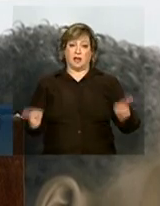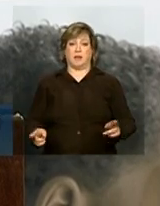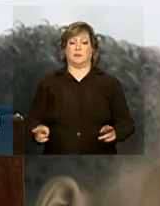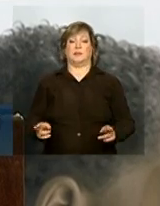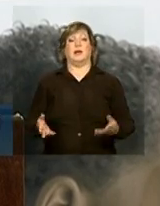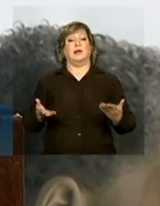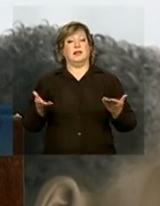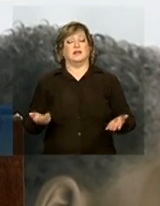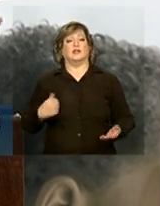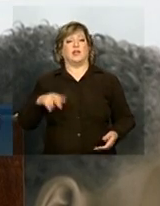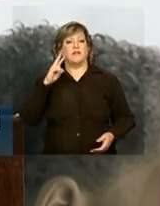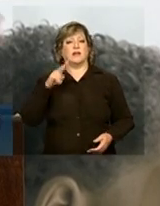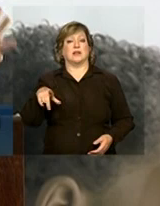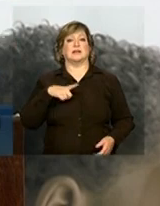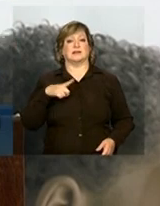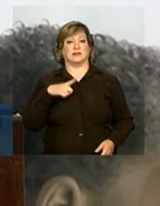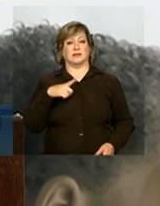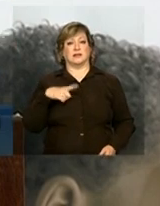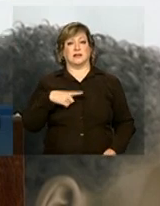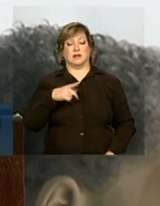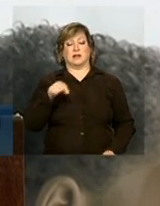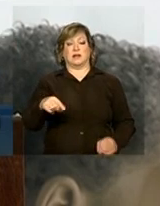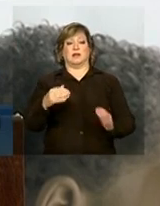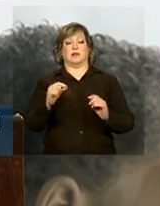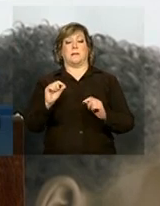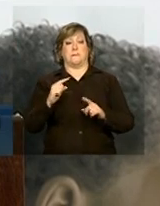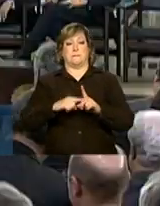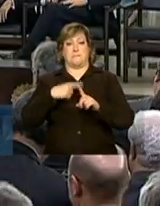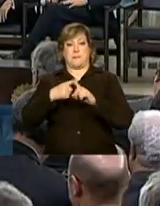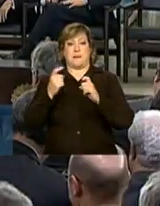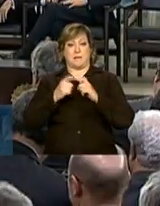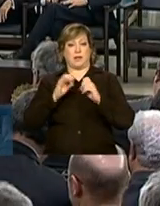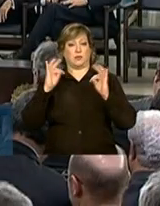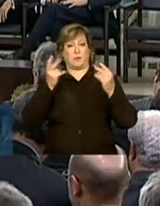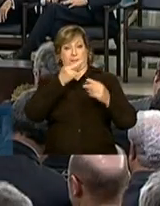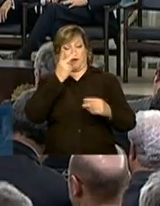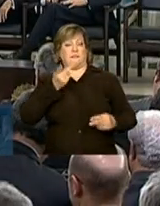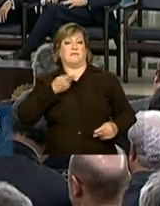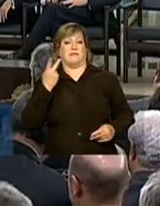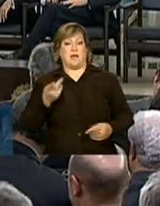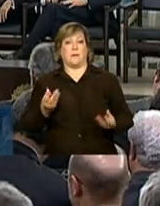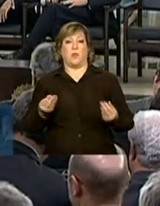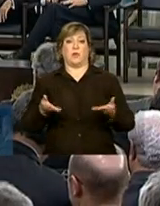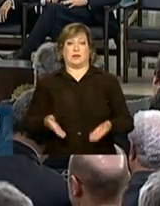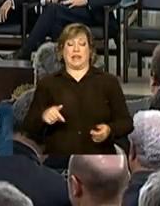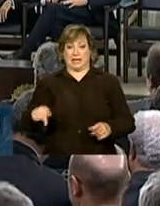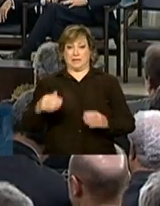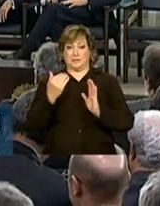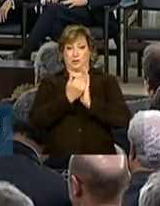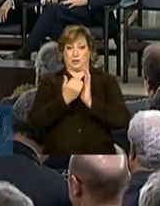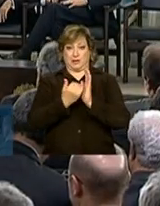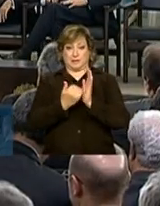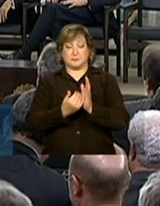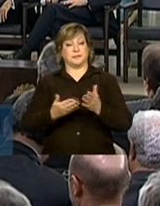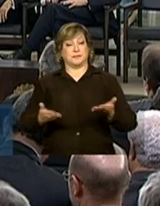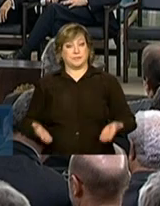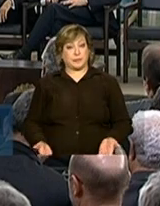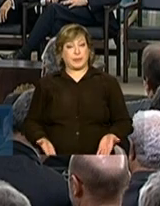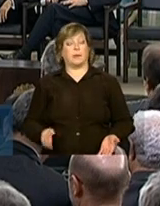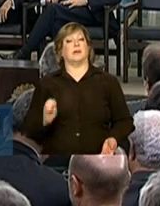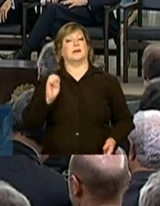que nós vemos por trás do programa Mais Médicos. O programa Mais Médicos, assim,